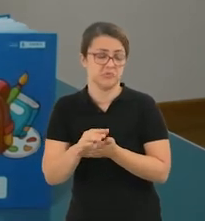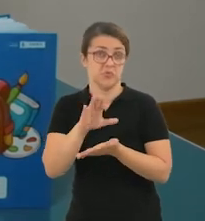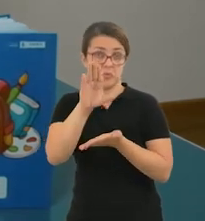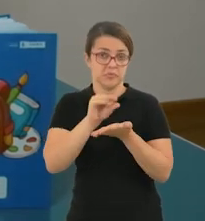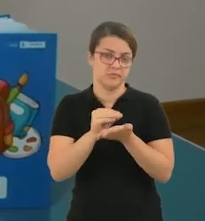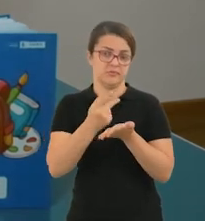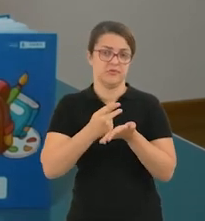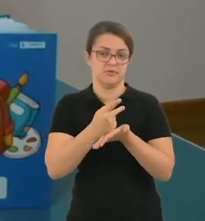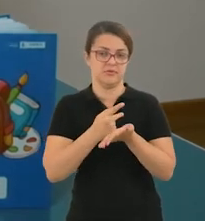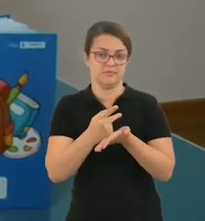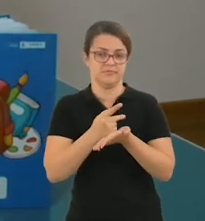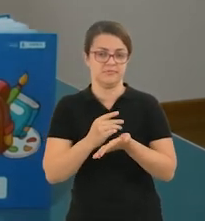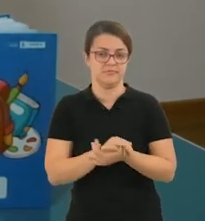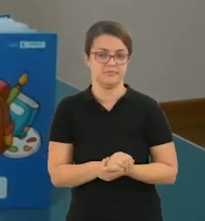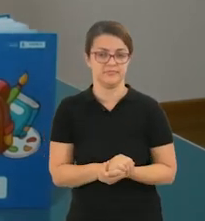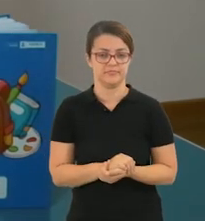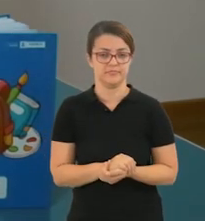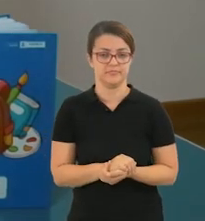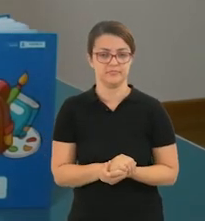sua criatividade.